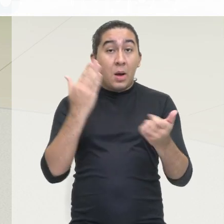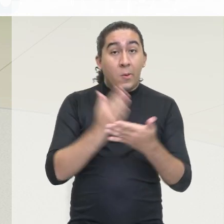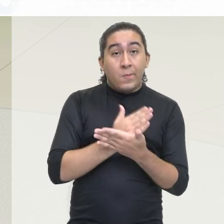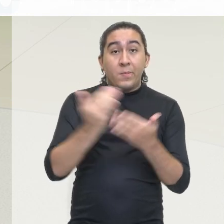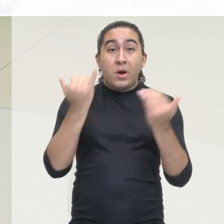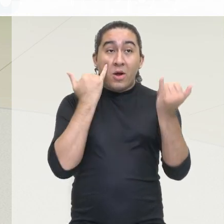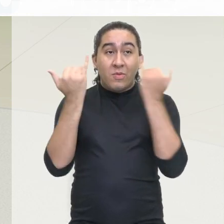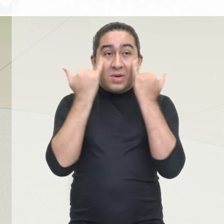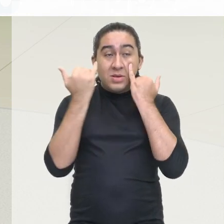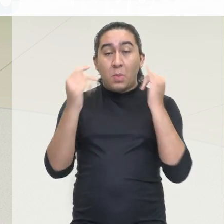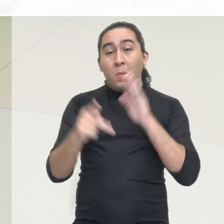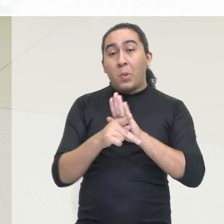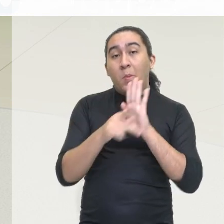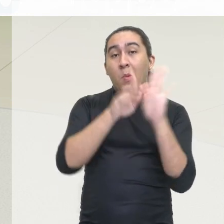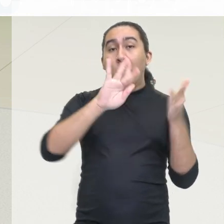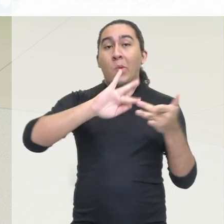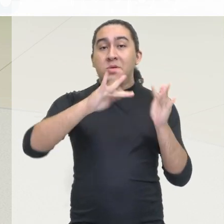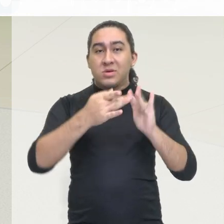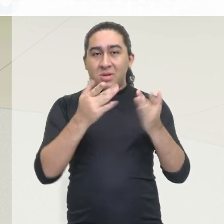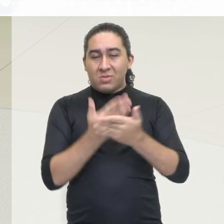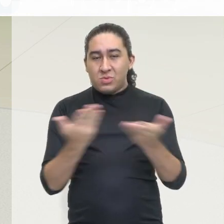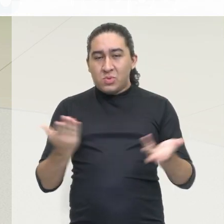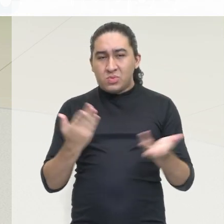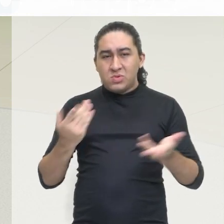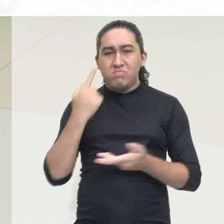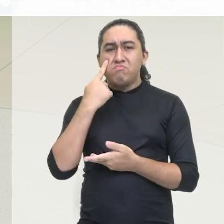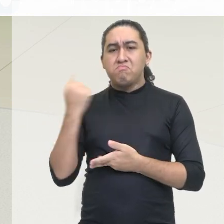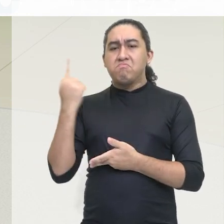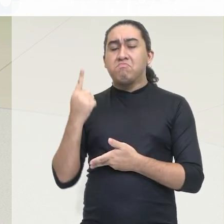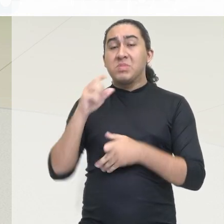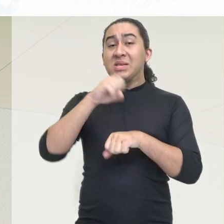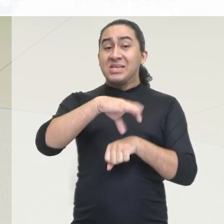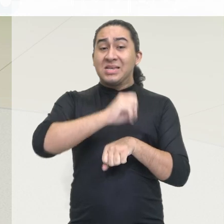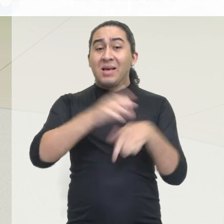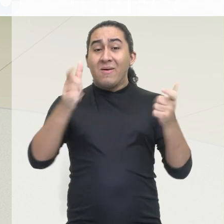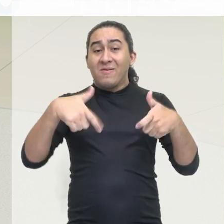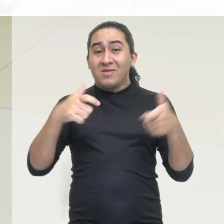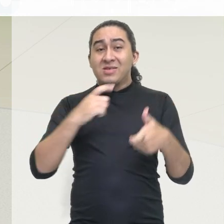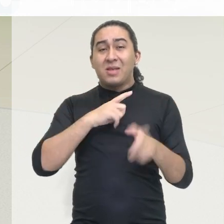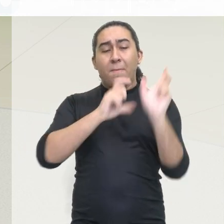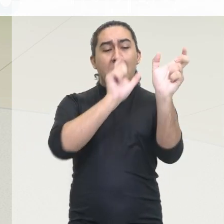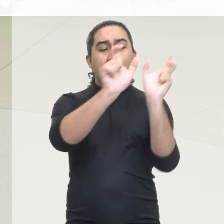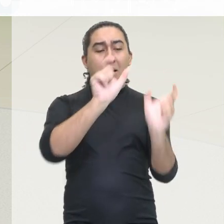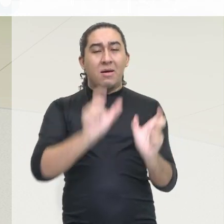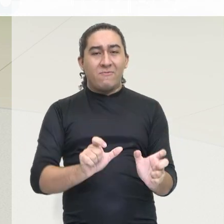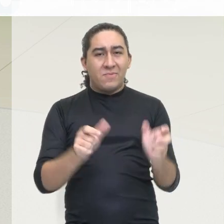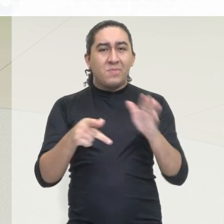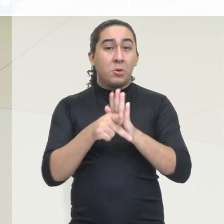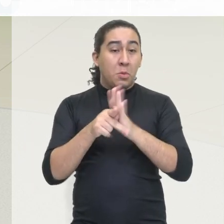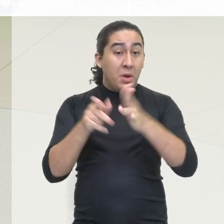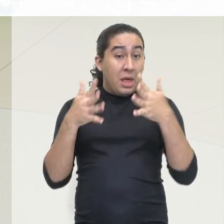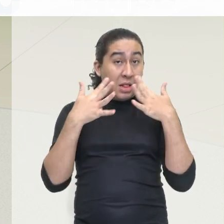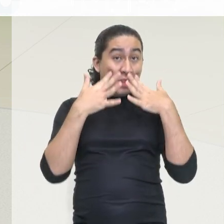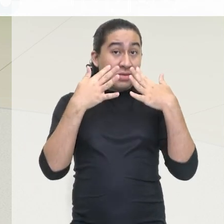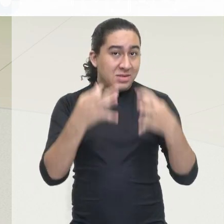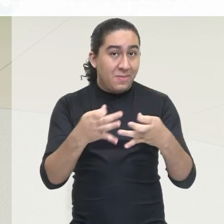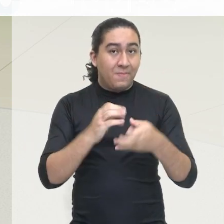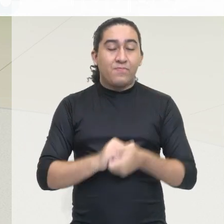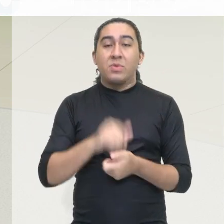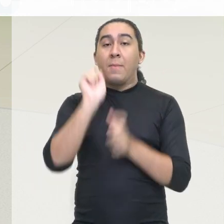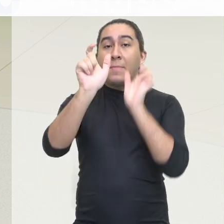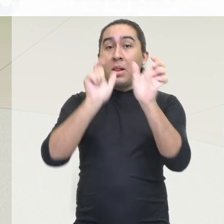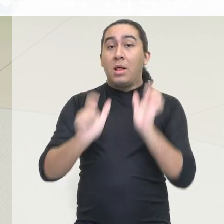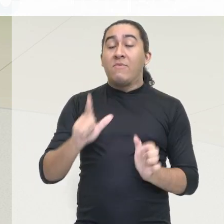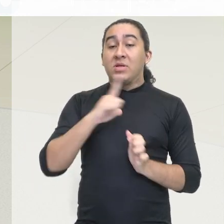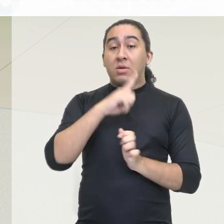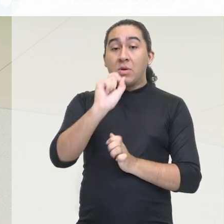que contextualizam a nossa aula de hoje, né? A dica está bem aqui nos destaques das palavras, as palavras que têm